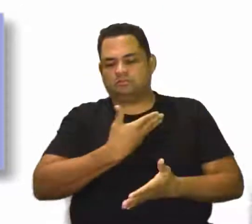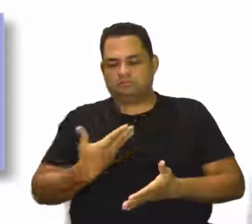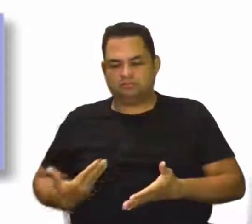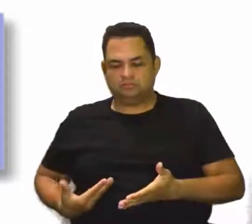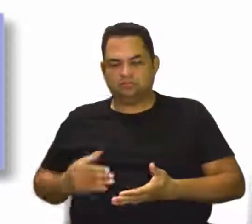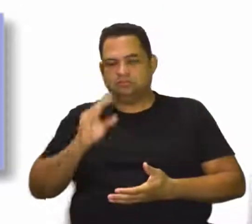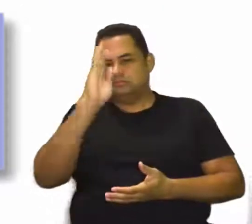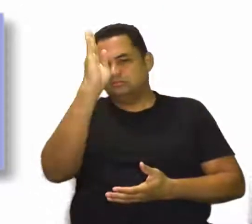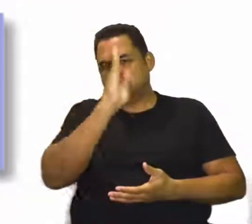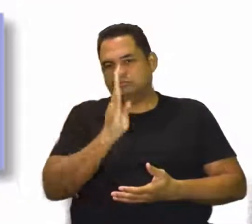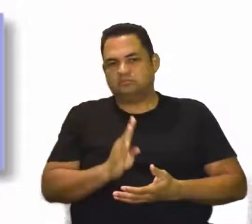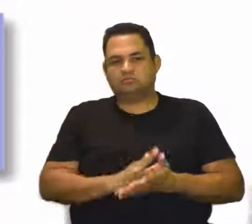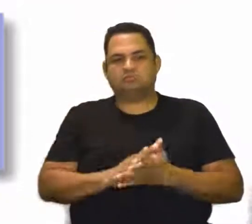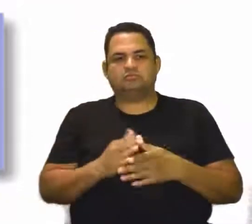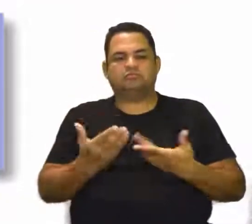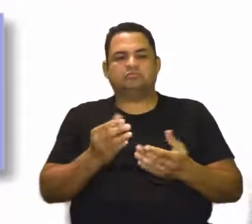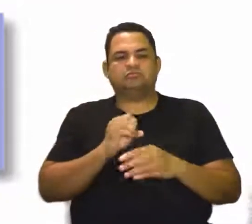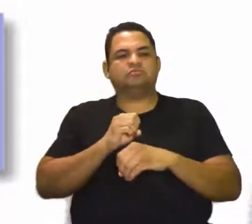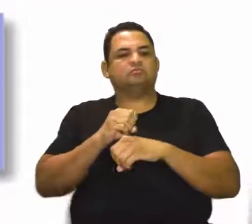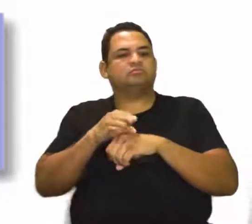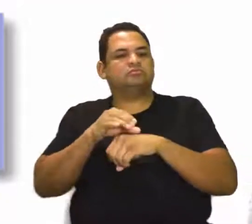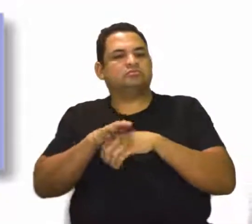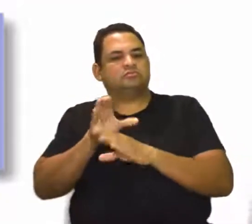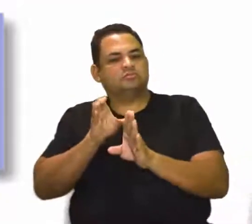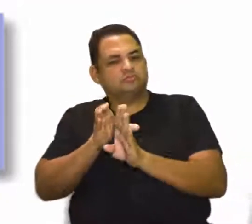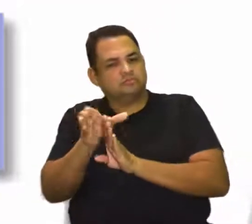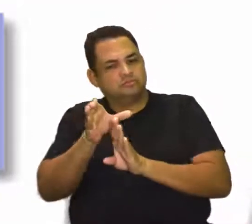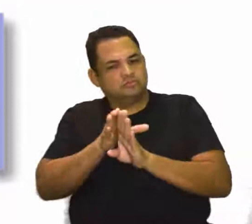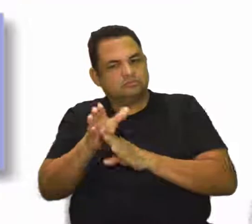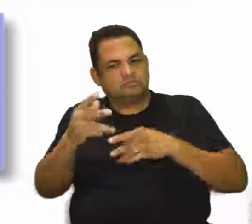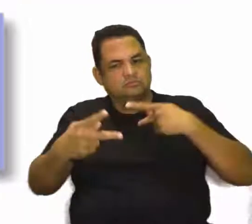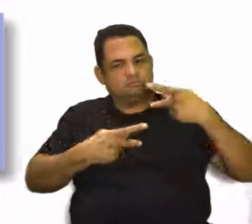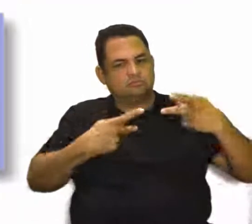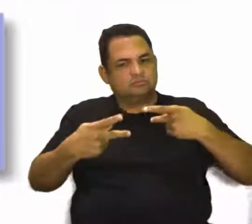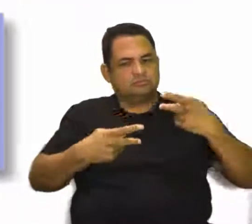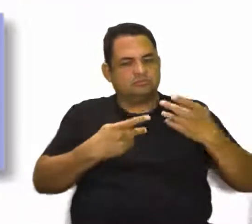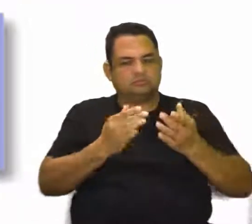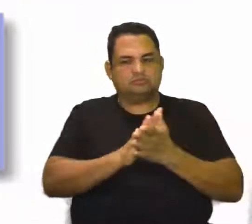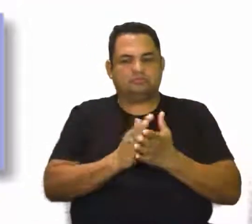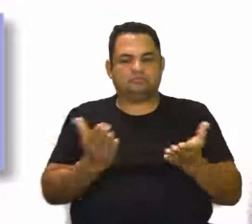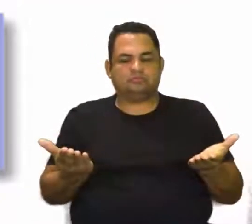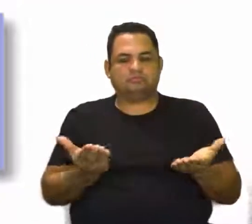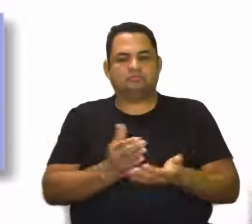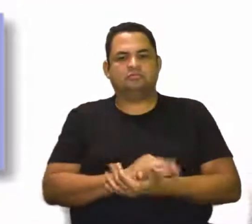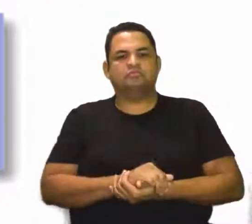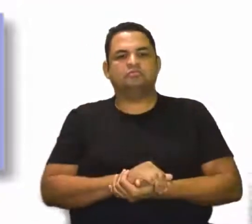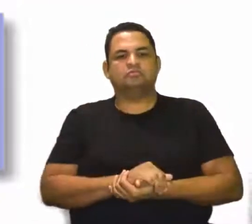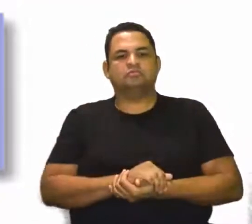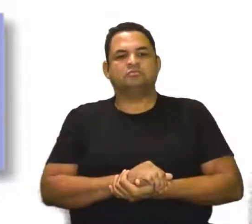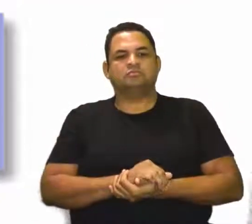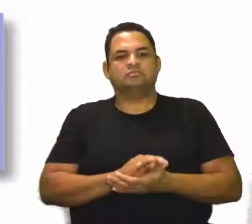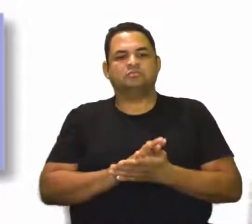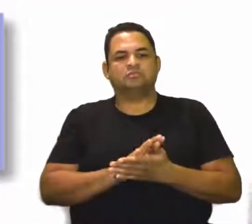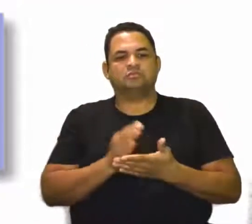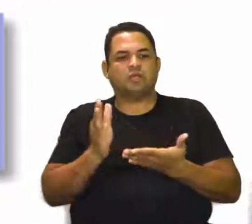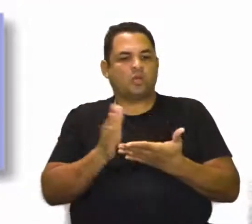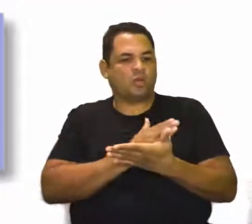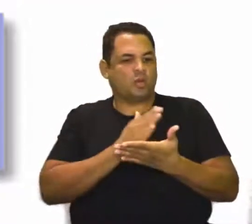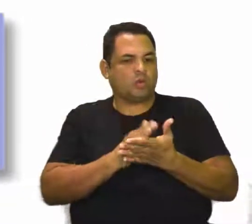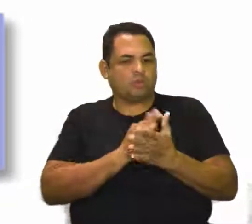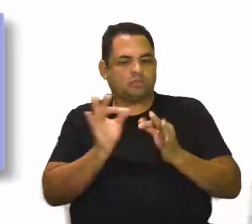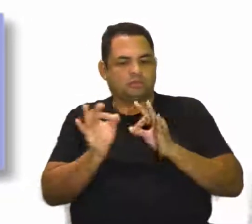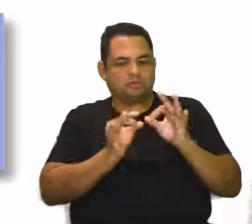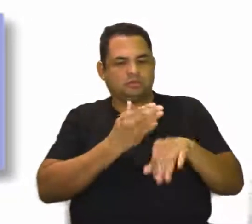no Brasil, algumas dicas e orientações de como que a gente pode trabalhar, né? E o guia de organização